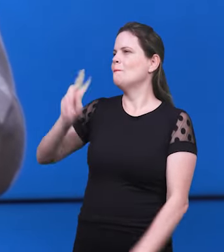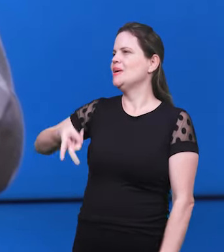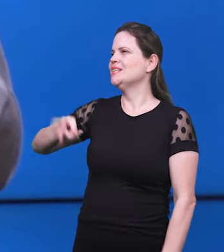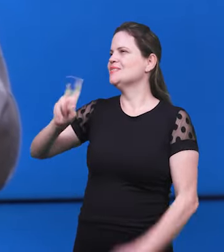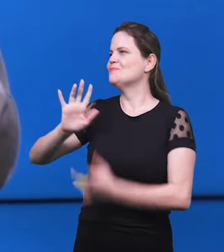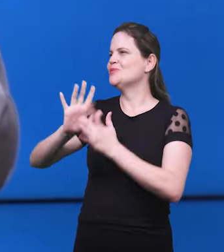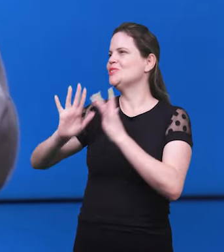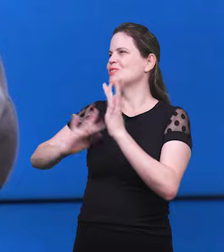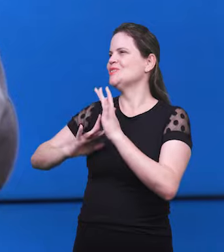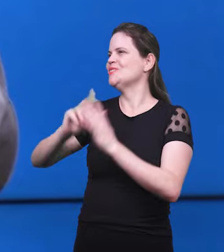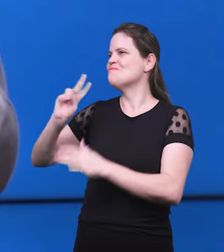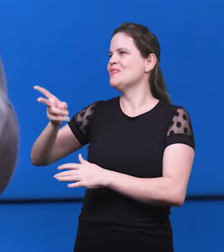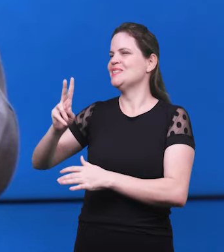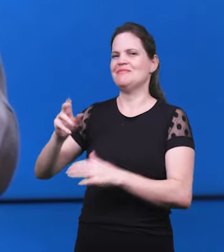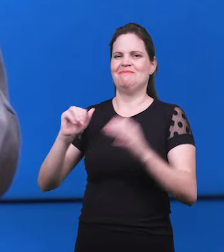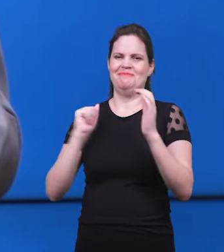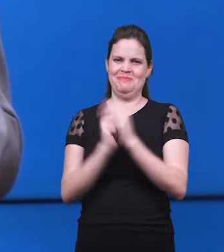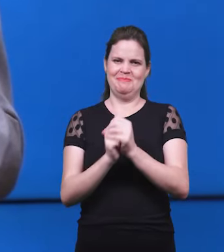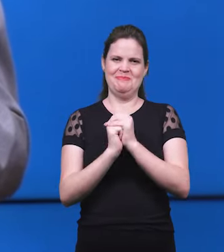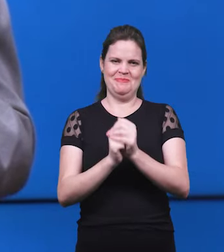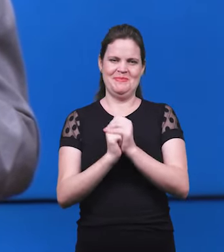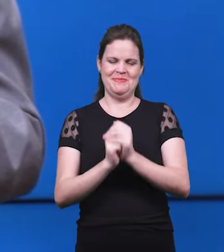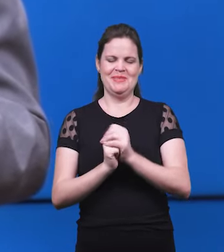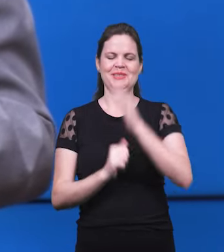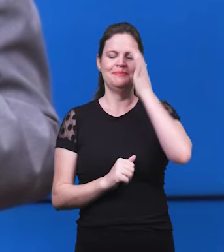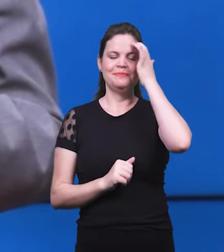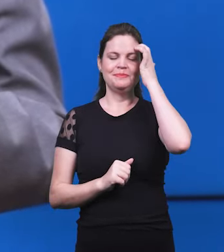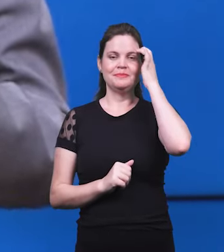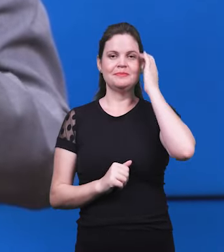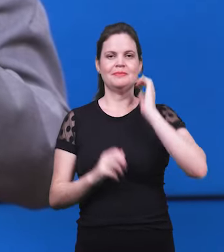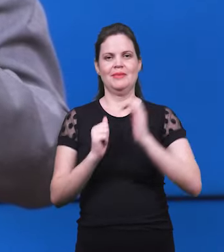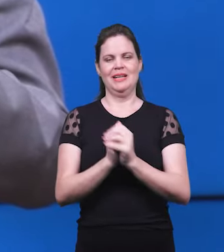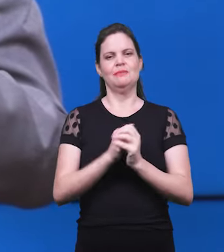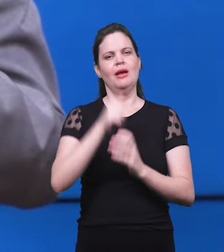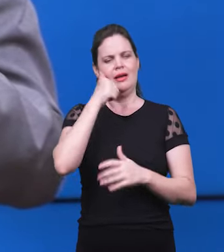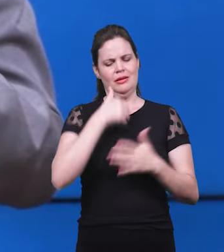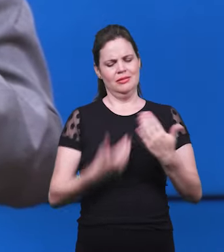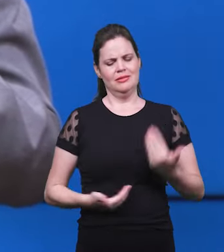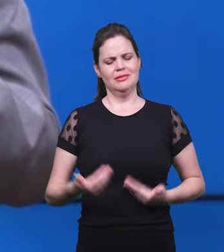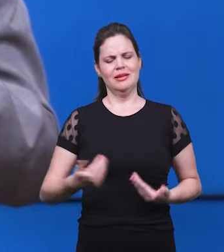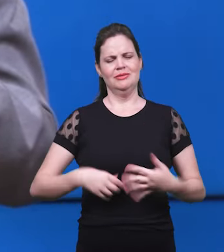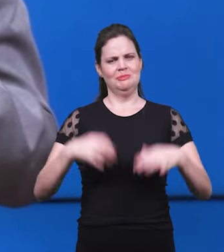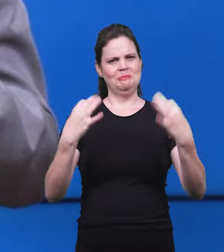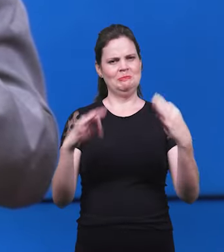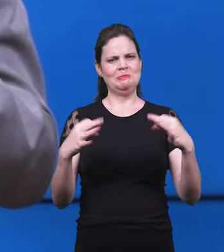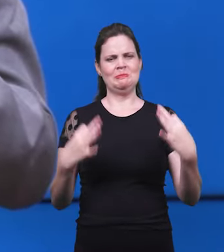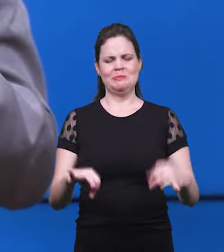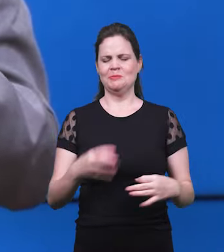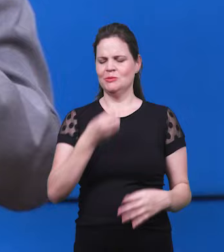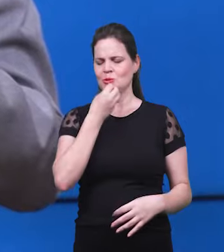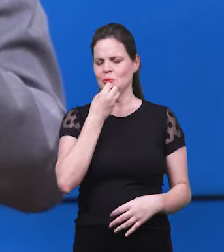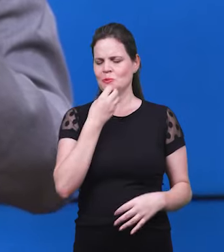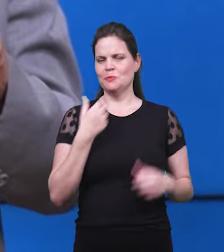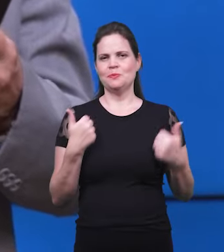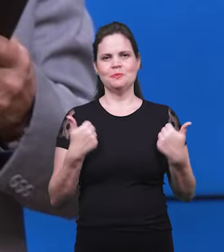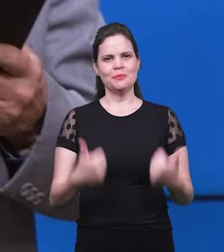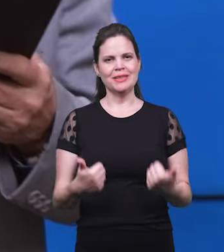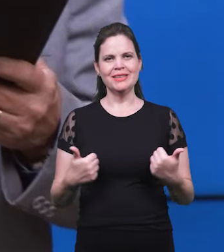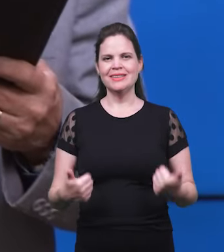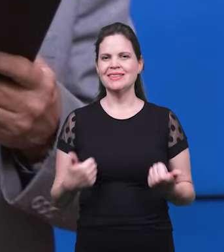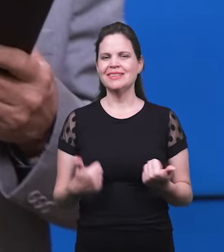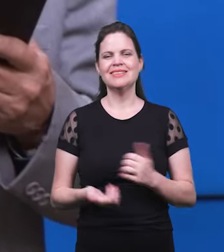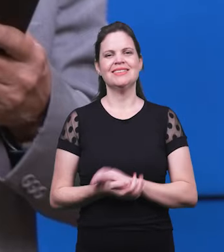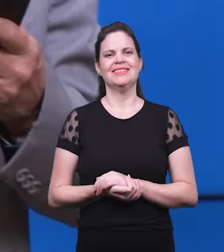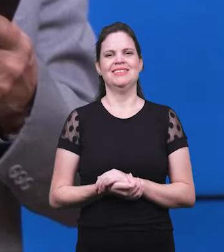mesmo Jesus. Amém. É a colocação feita pela irmã Natália, muito bem colocado ali, mostrando exatamente